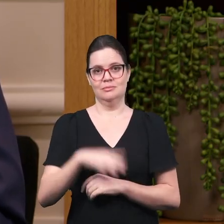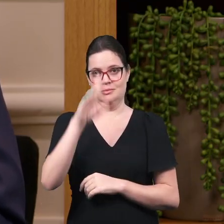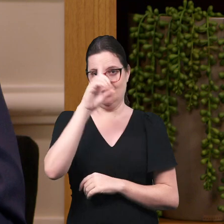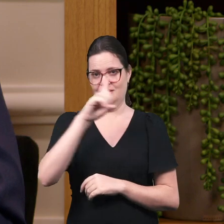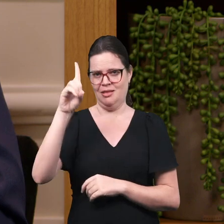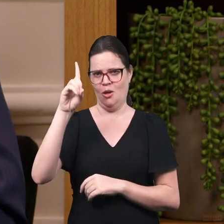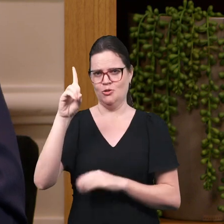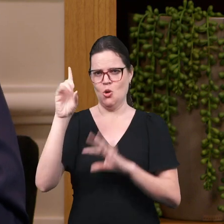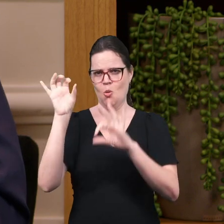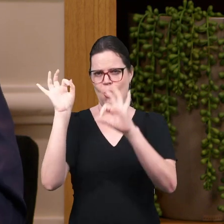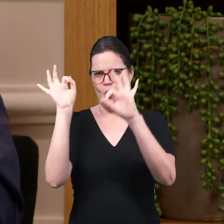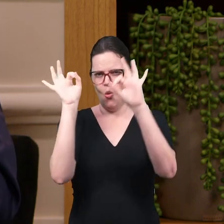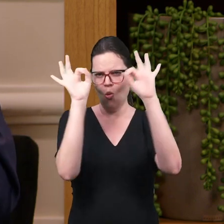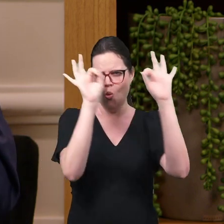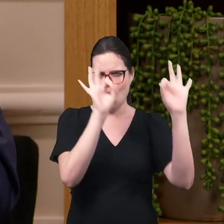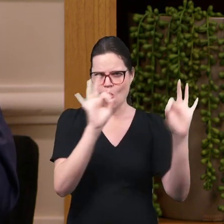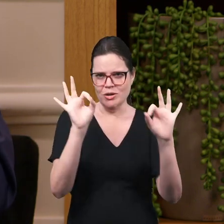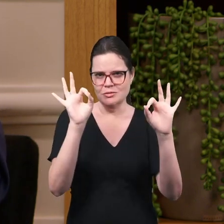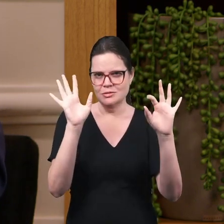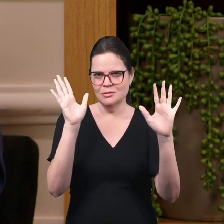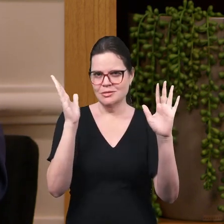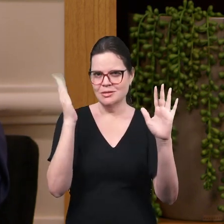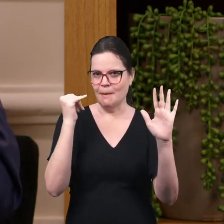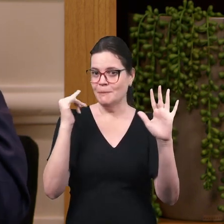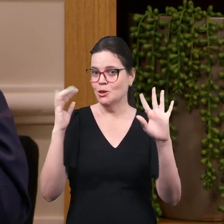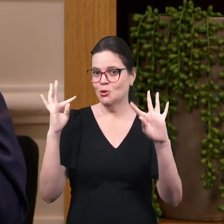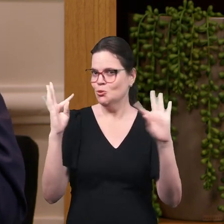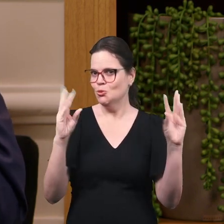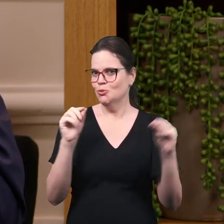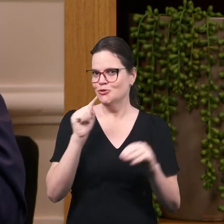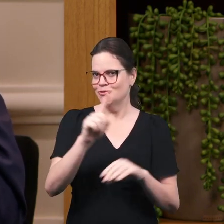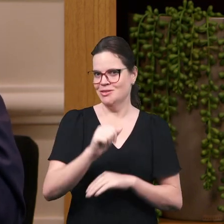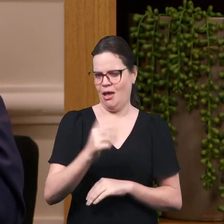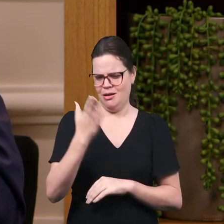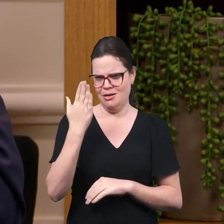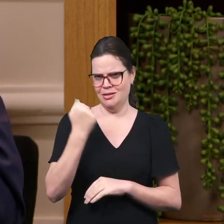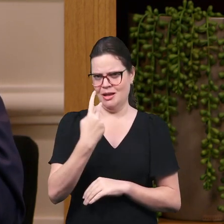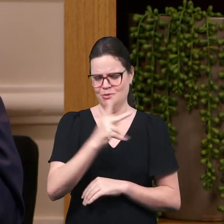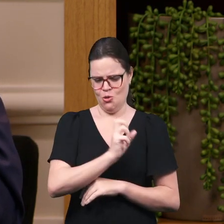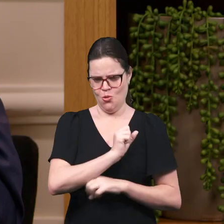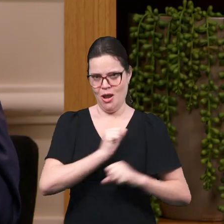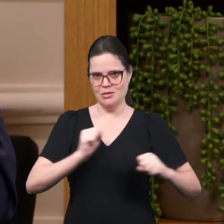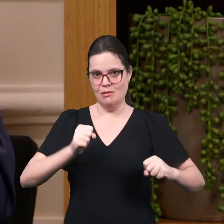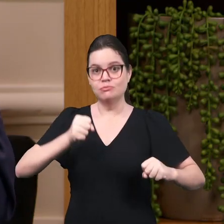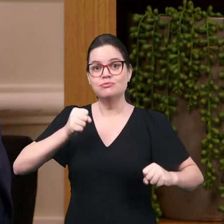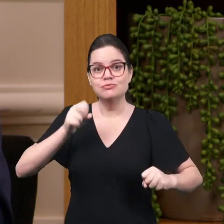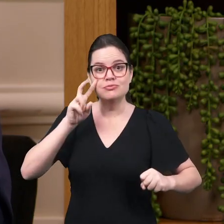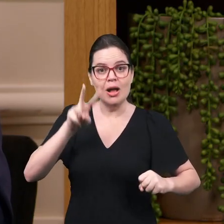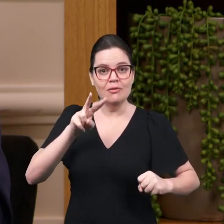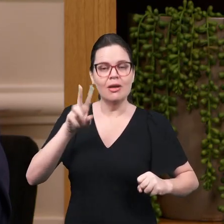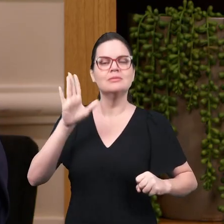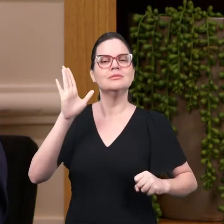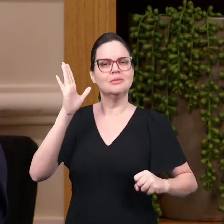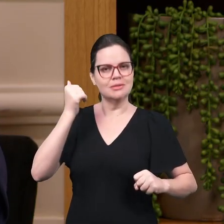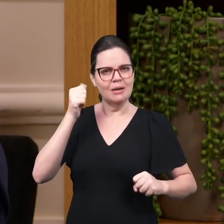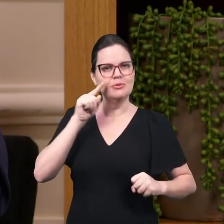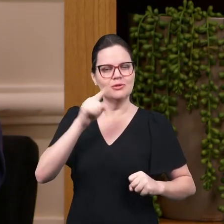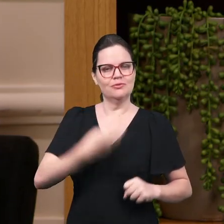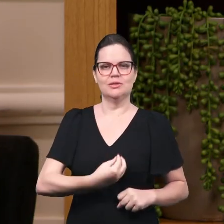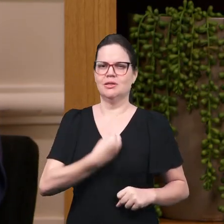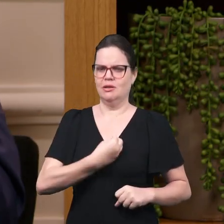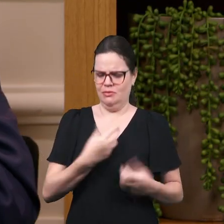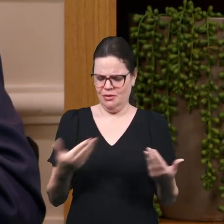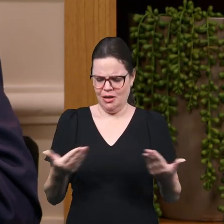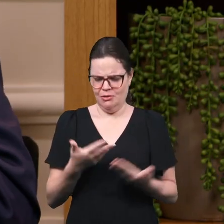é onisciente. Ele conhece muito bem o que vai no seu coração. Ele sabe bem o que você está passando